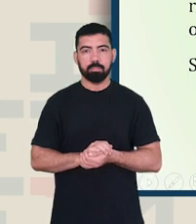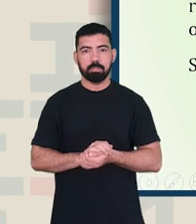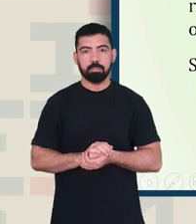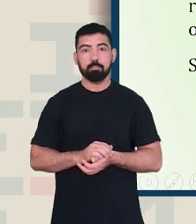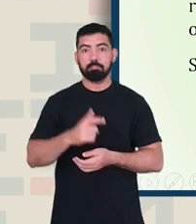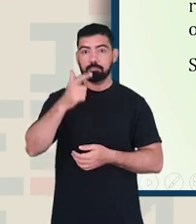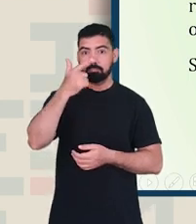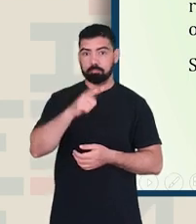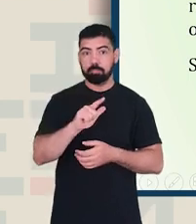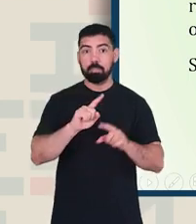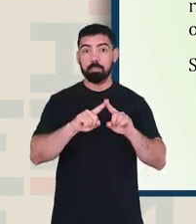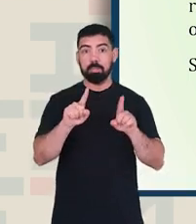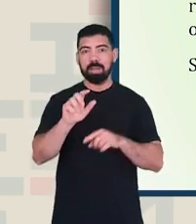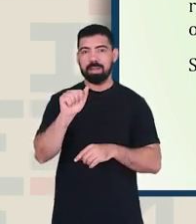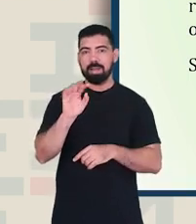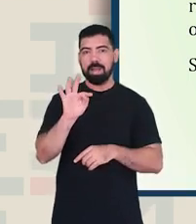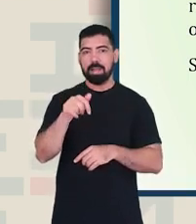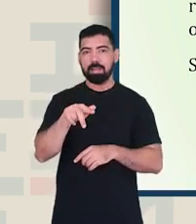De novo, sem ataque.